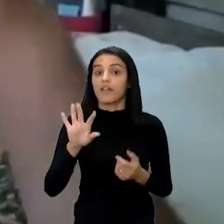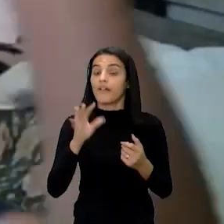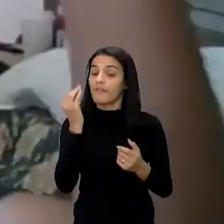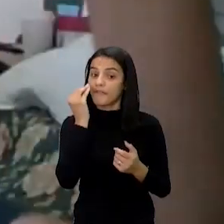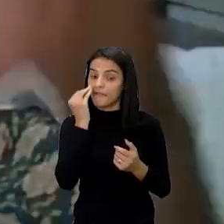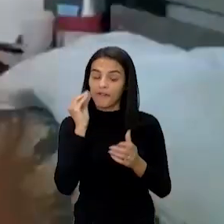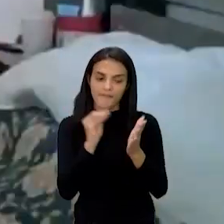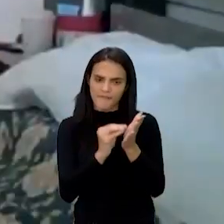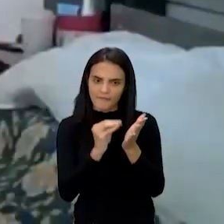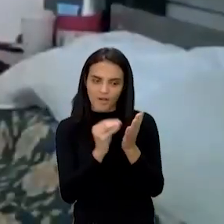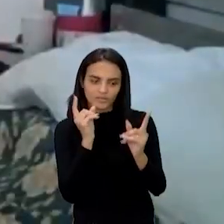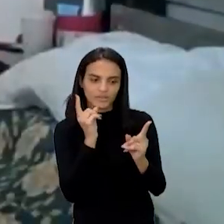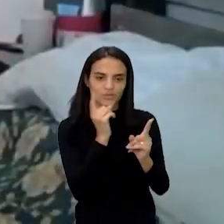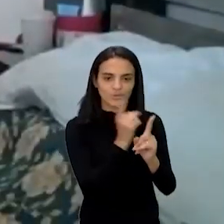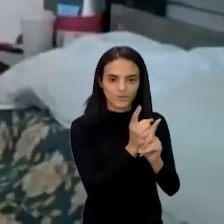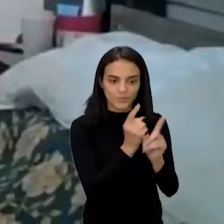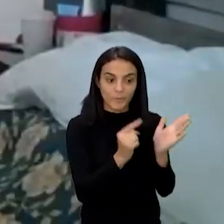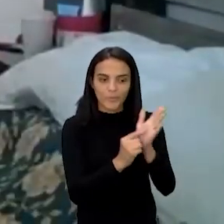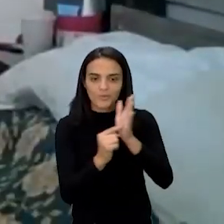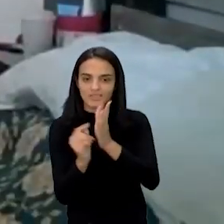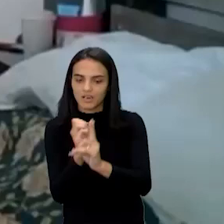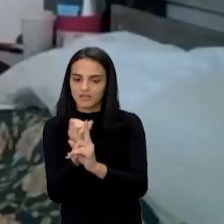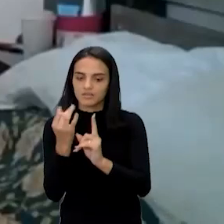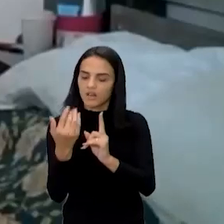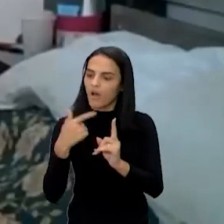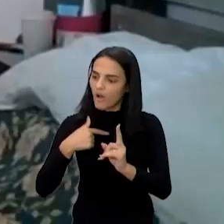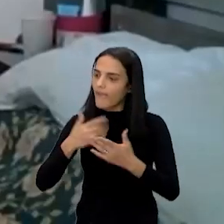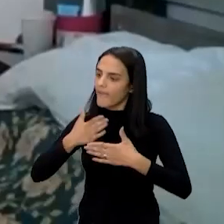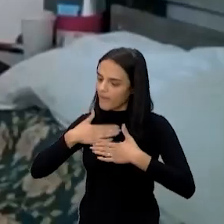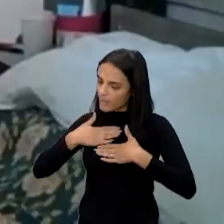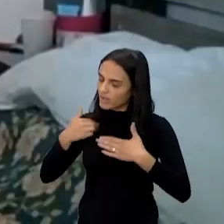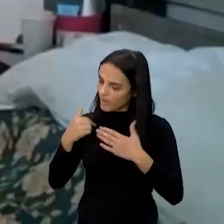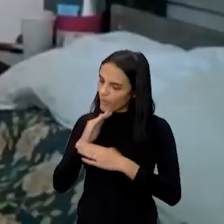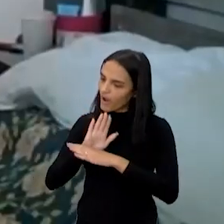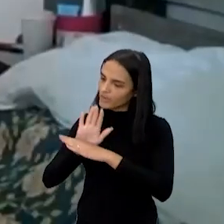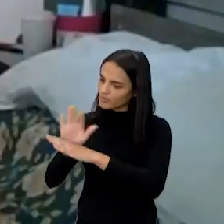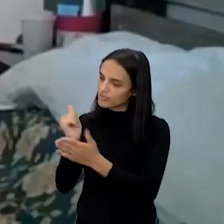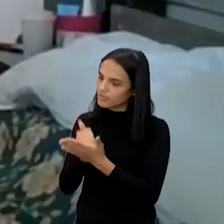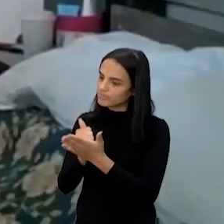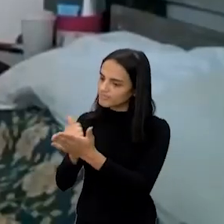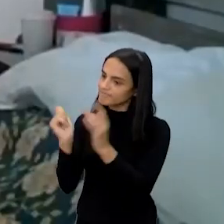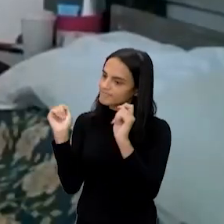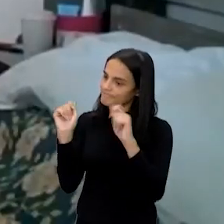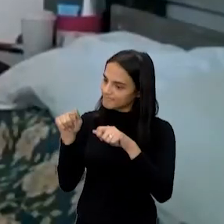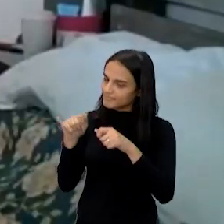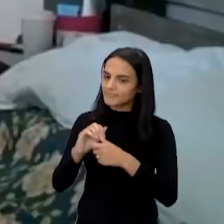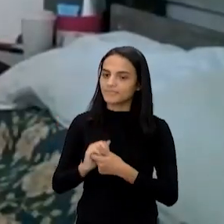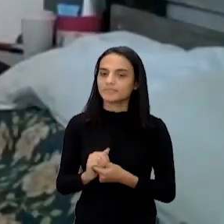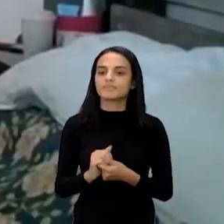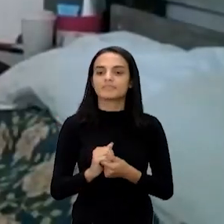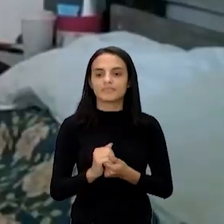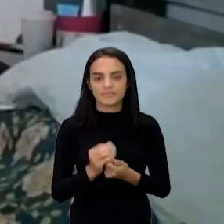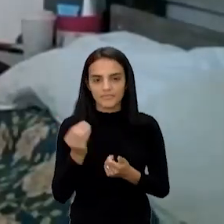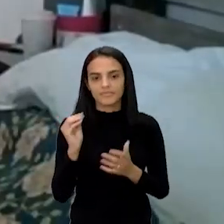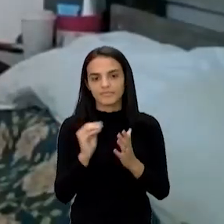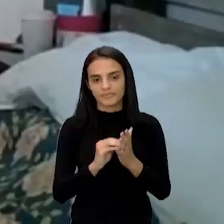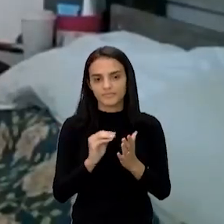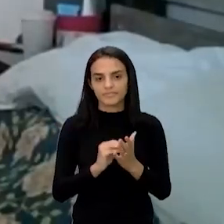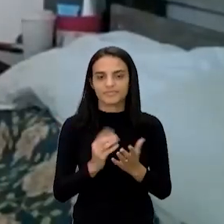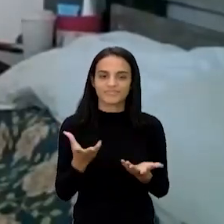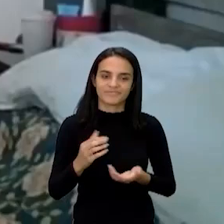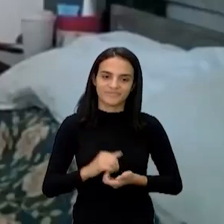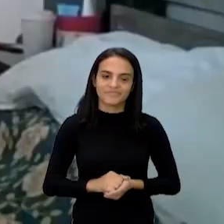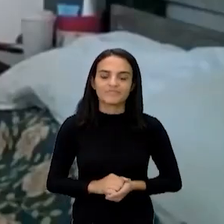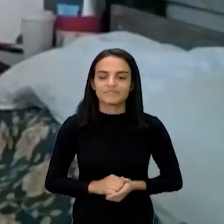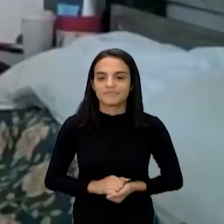descobrir, trazer e mostrar para a sociedade que eles estão ali e eles podem contribuir muito, né? Acho que é essa a minha fala